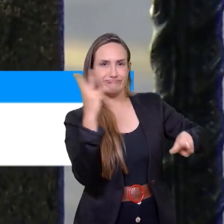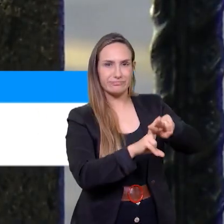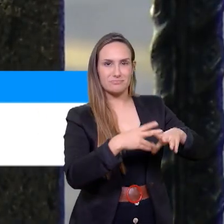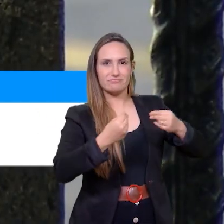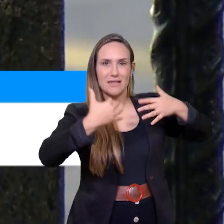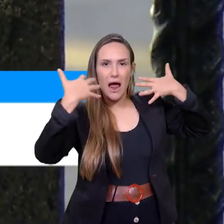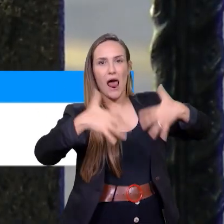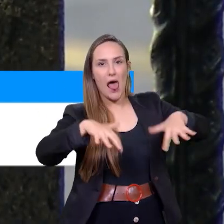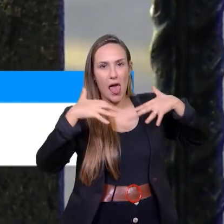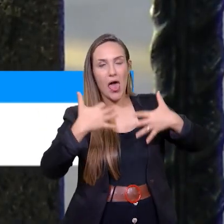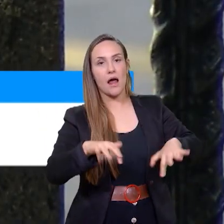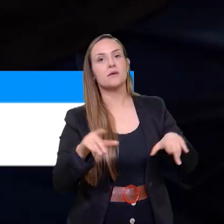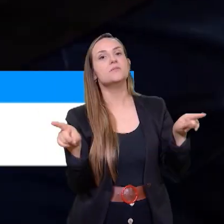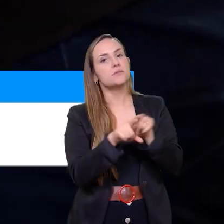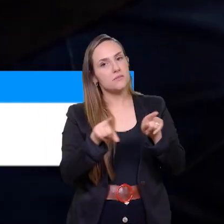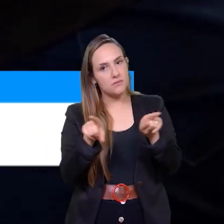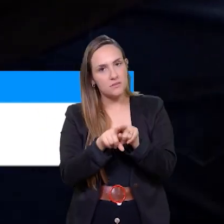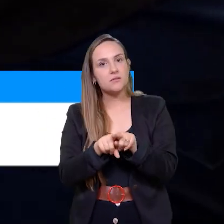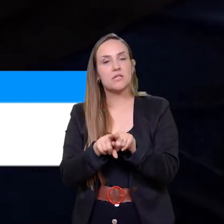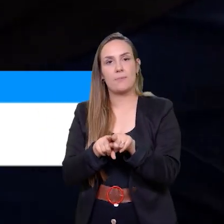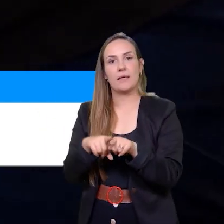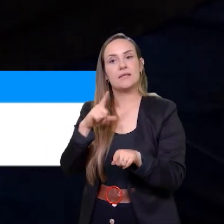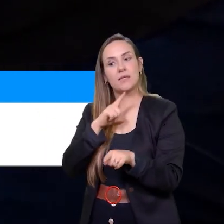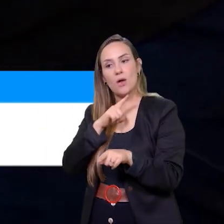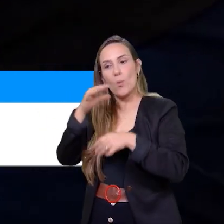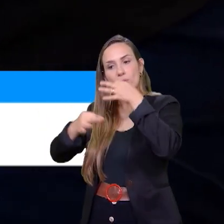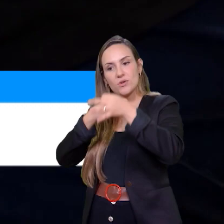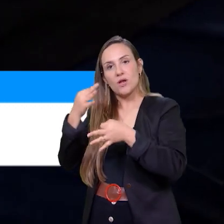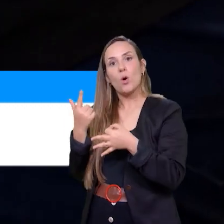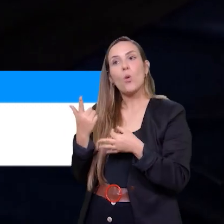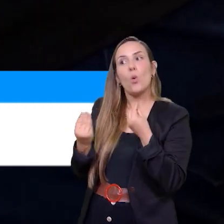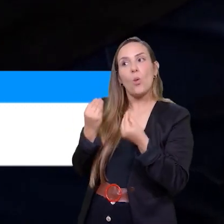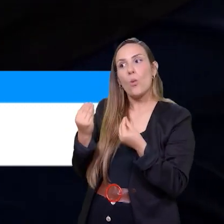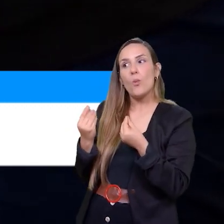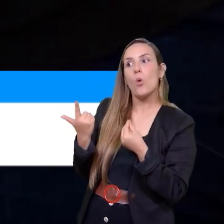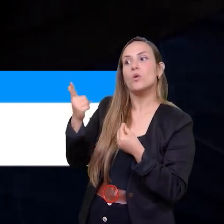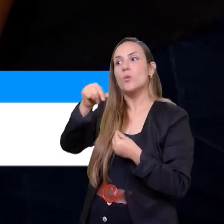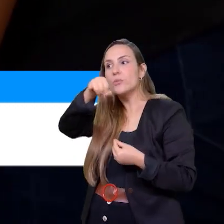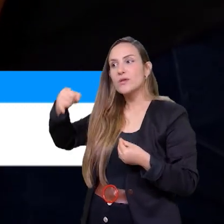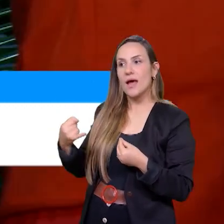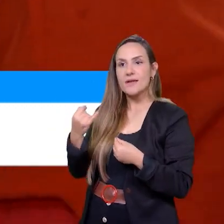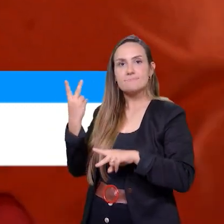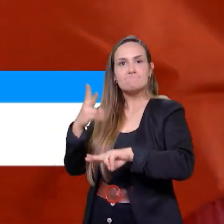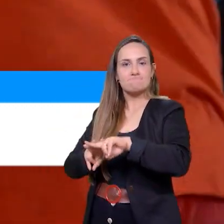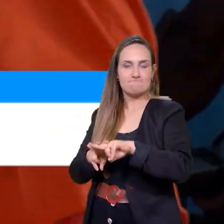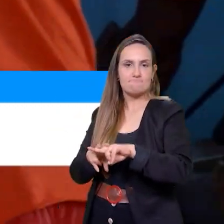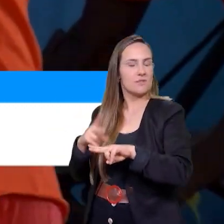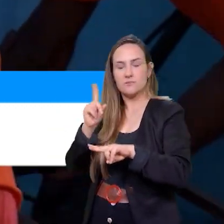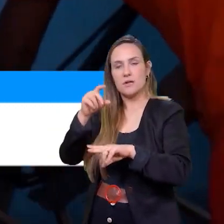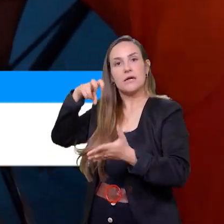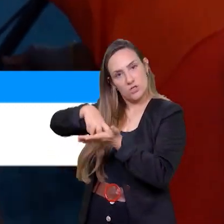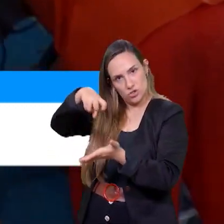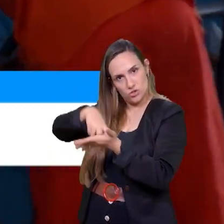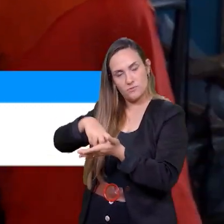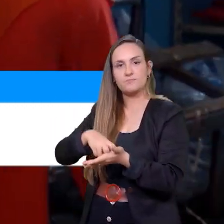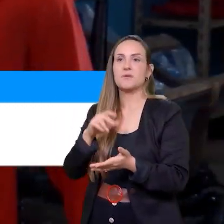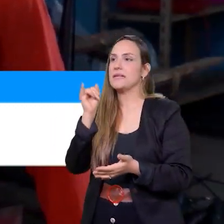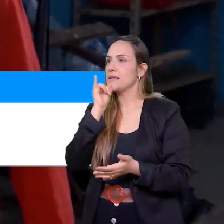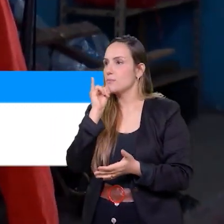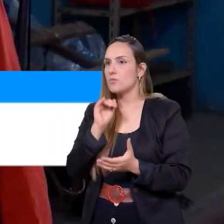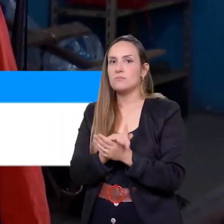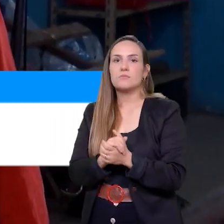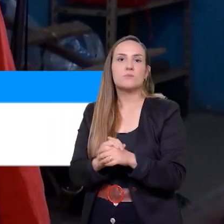do encarceramento em massa e à ampliação da aplicação de alternativas penais à prisão. A nova política trará